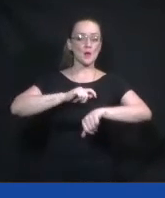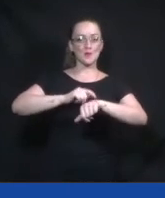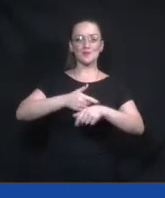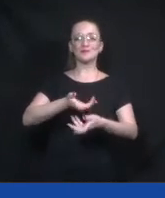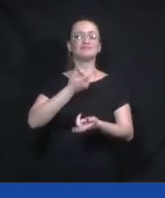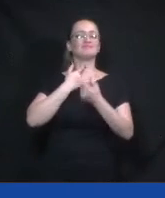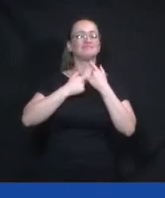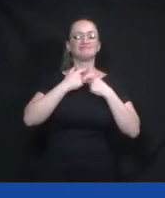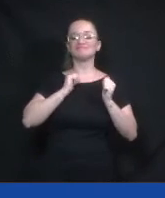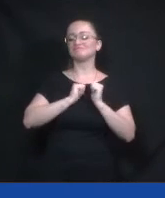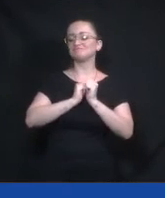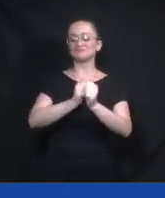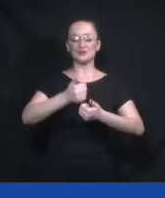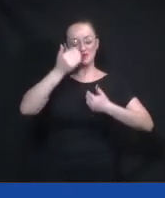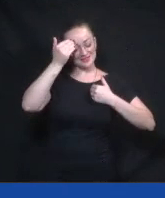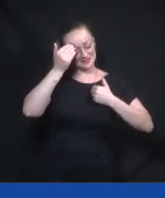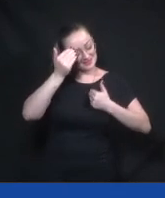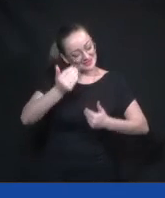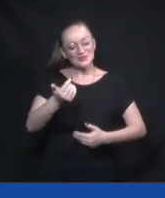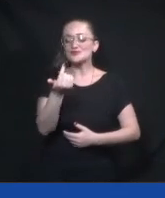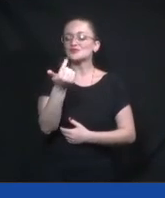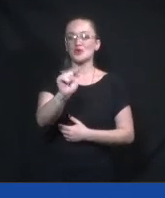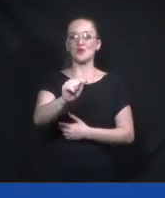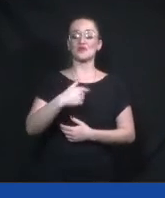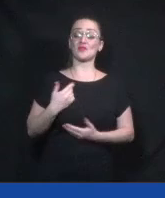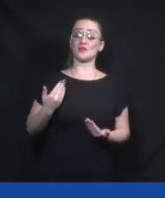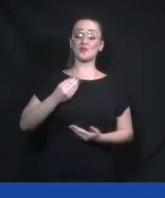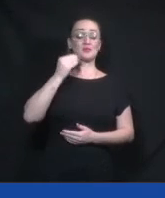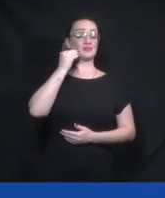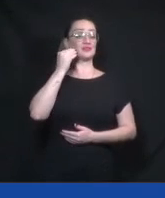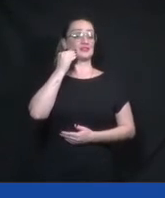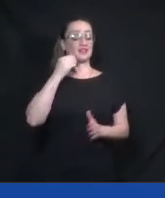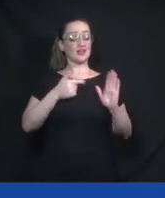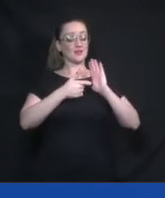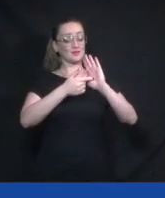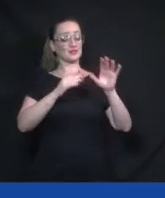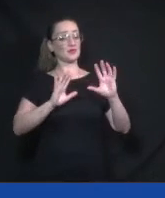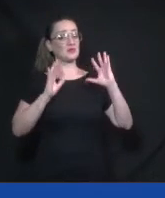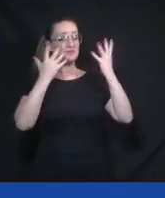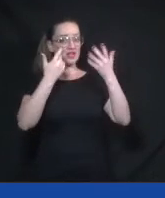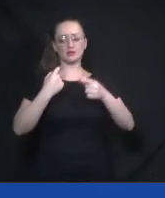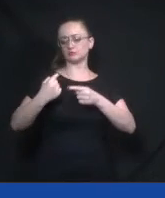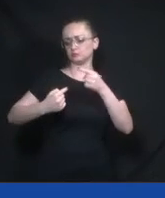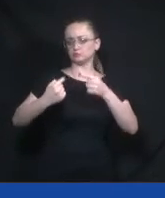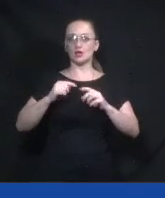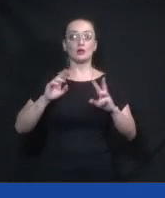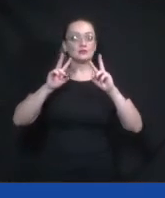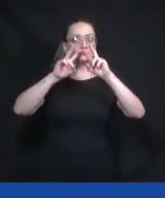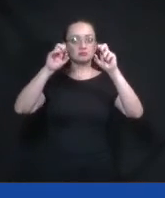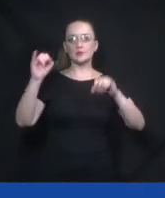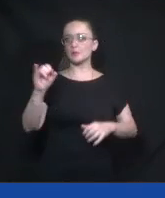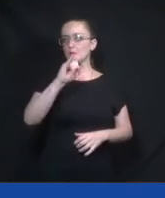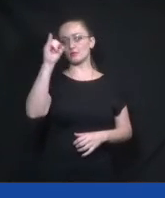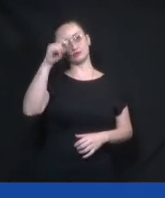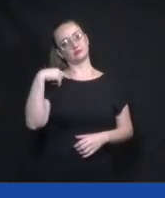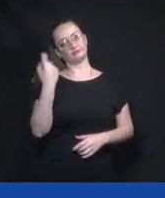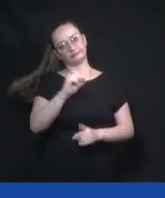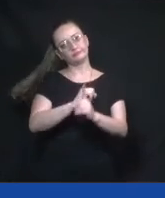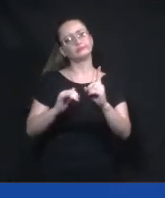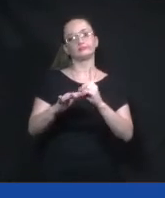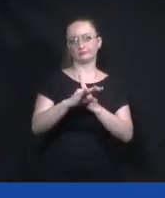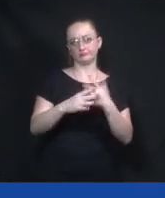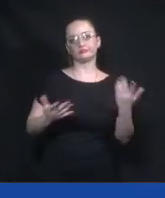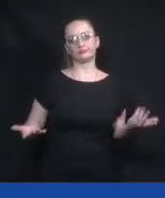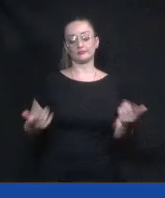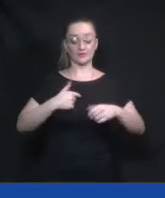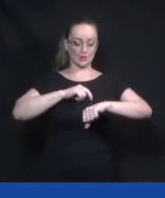acompanhar. Agradeço mais uma vez a oportunidade de apresentar esse evento, discutir um tema tão relevante para a sociedade, num